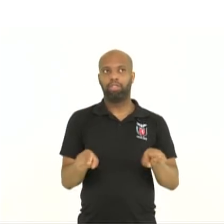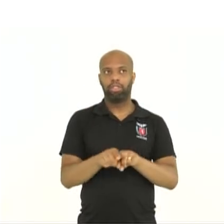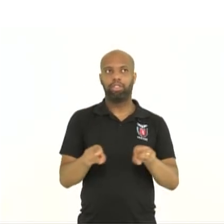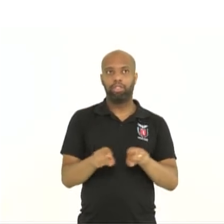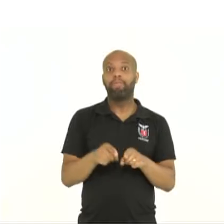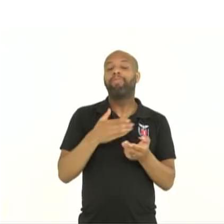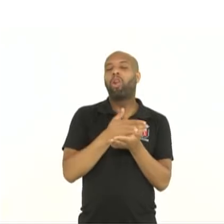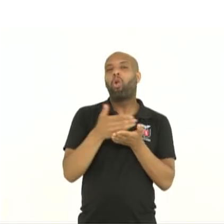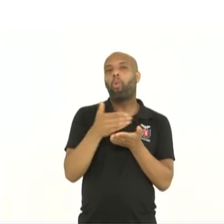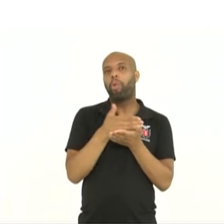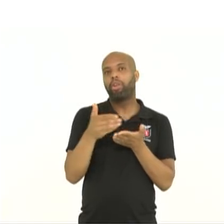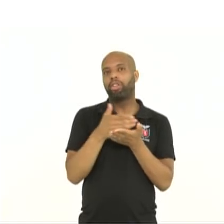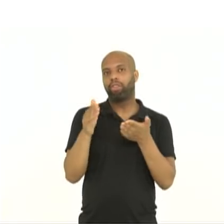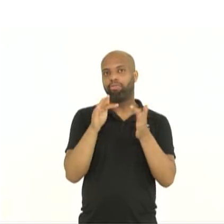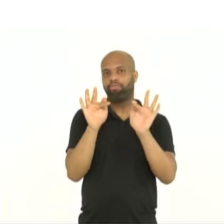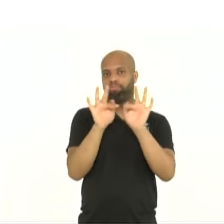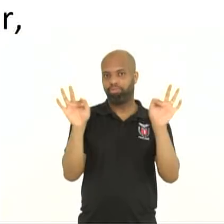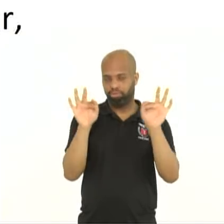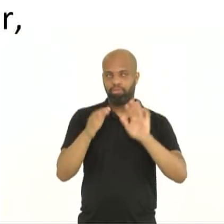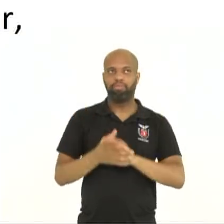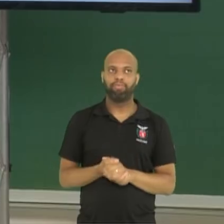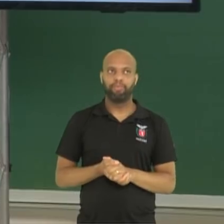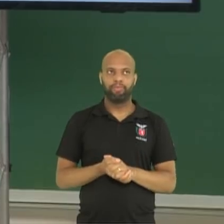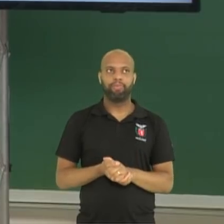Para introduzir essa fala, tá bom?